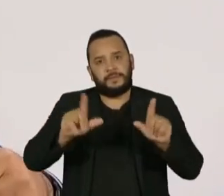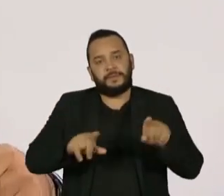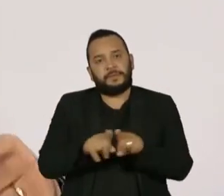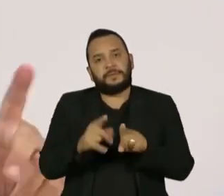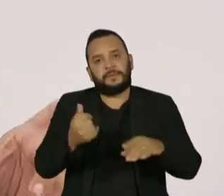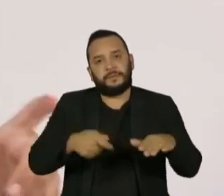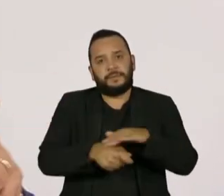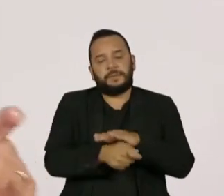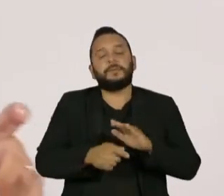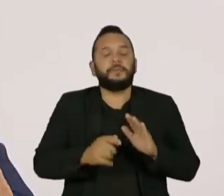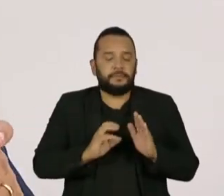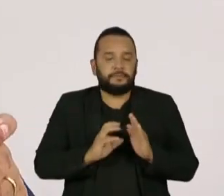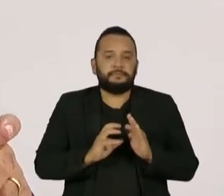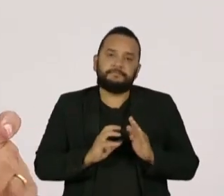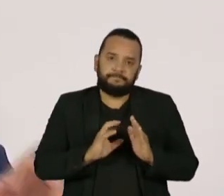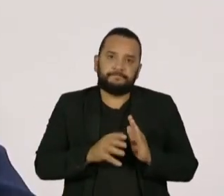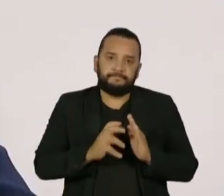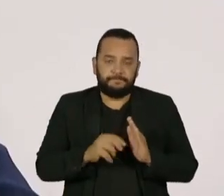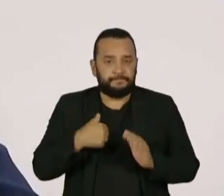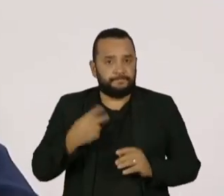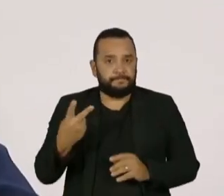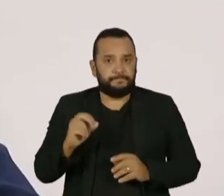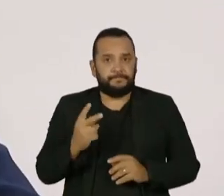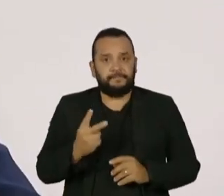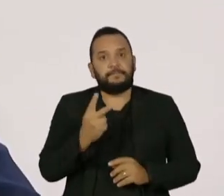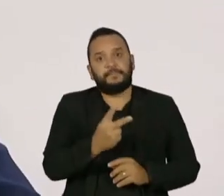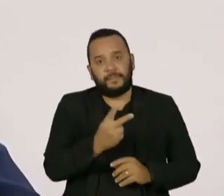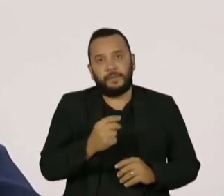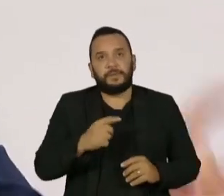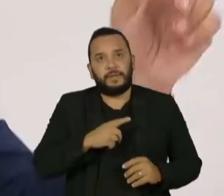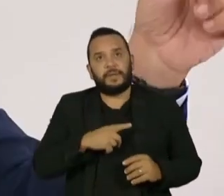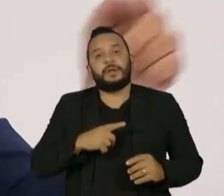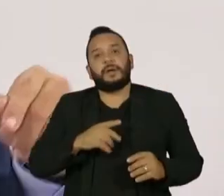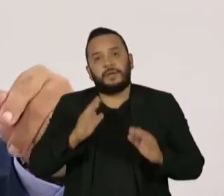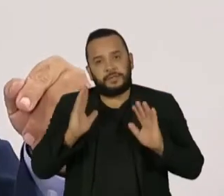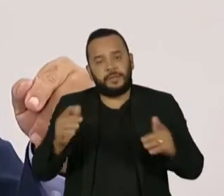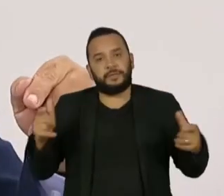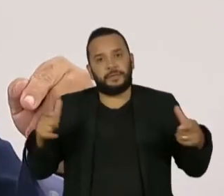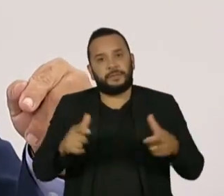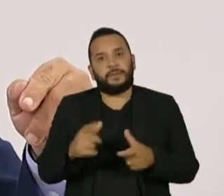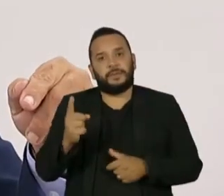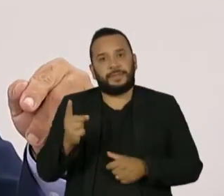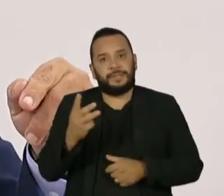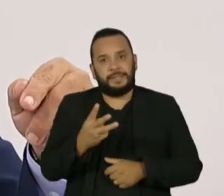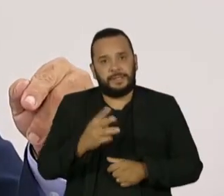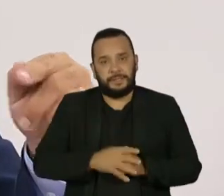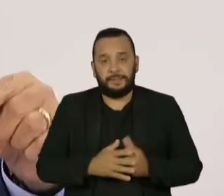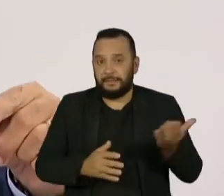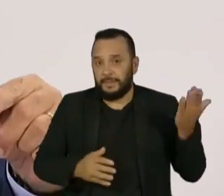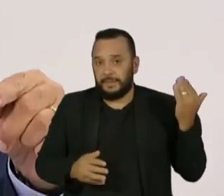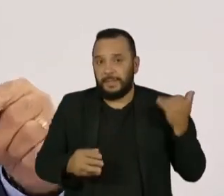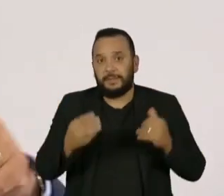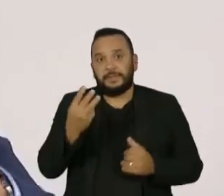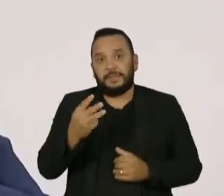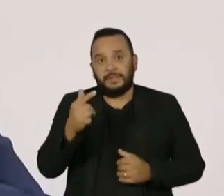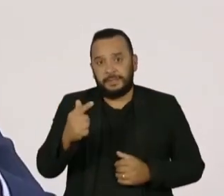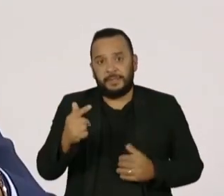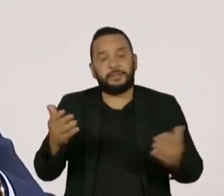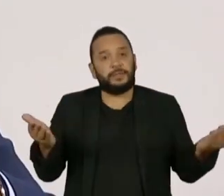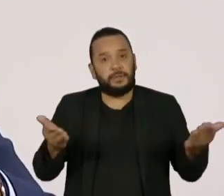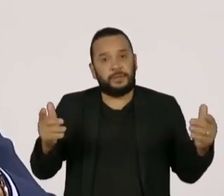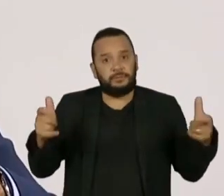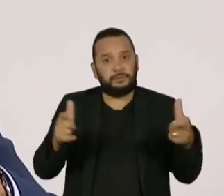Em 2022, que foi praticamente o primeiro ano, isso baixou para 13 partidos. De 37 baixou para 12, aliás. E